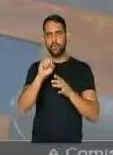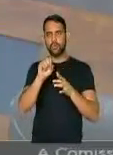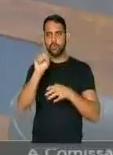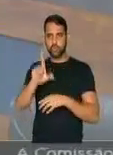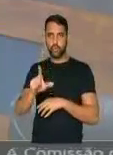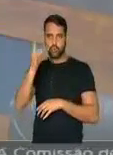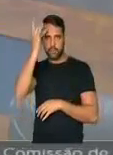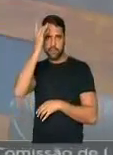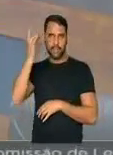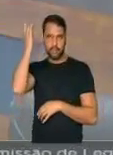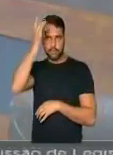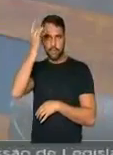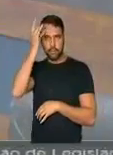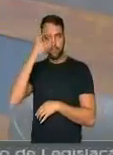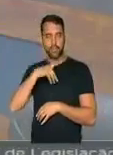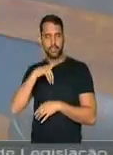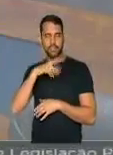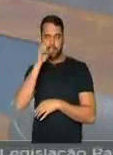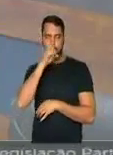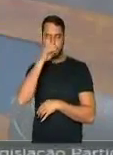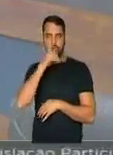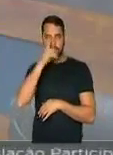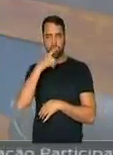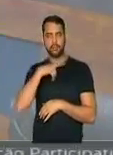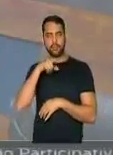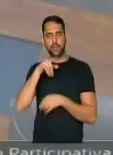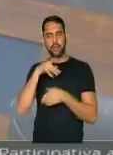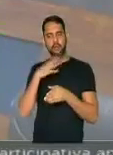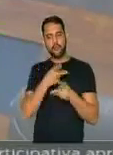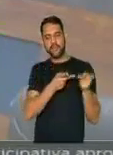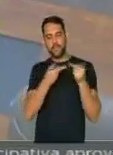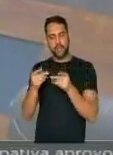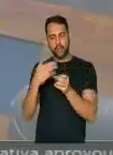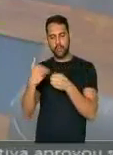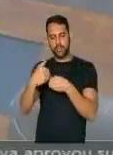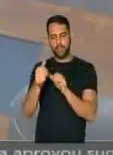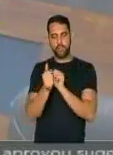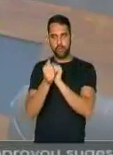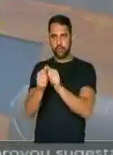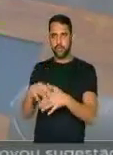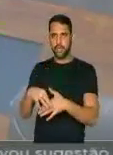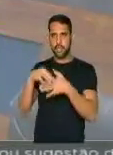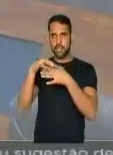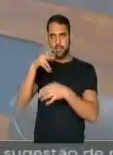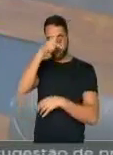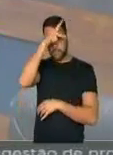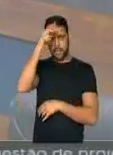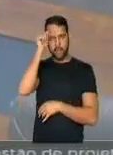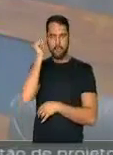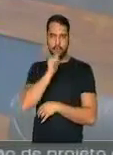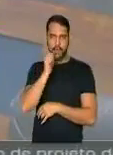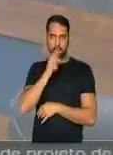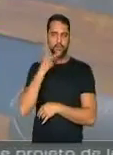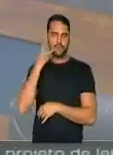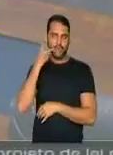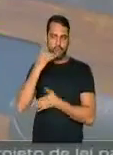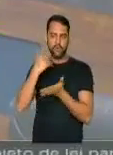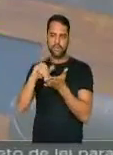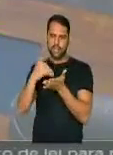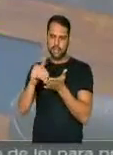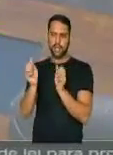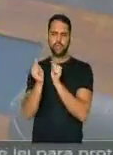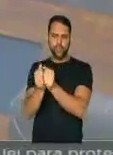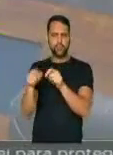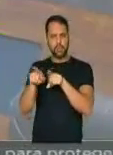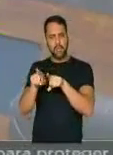então nós estaremos nesse final de semana naquele município com aquela liderada pela nossa prefeitos nossos vereadores e secretário